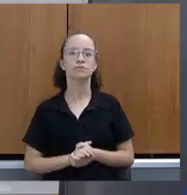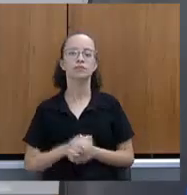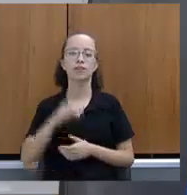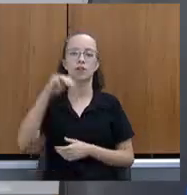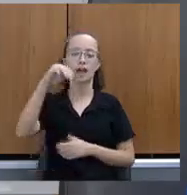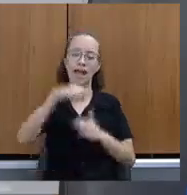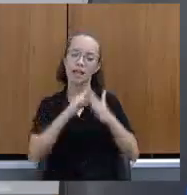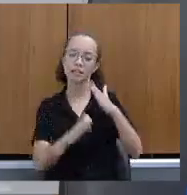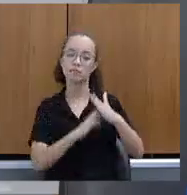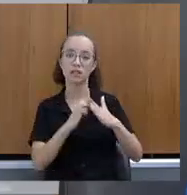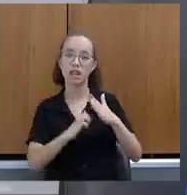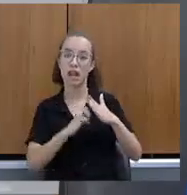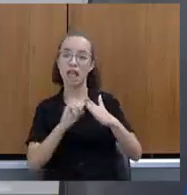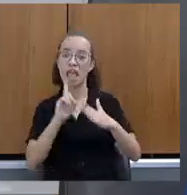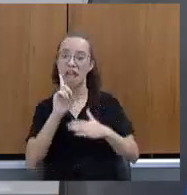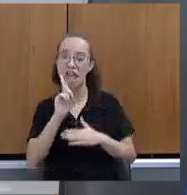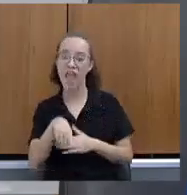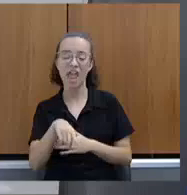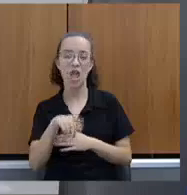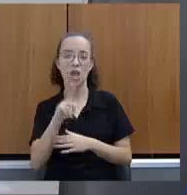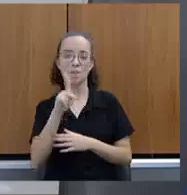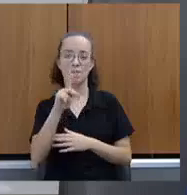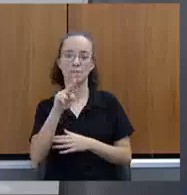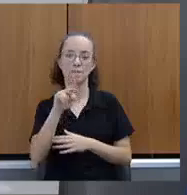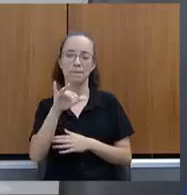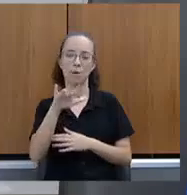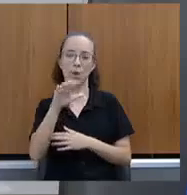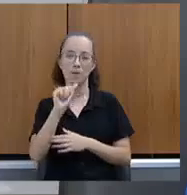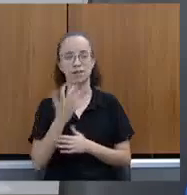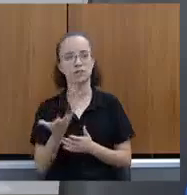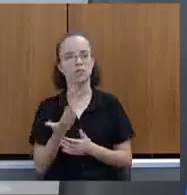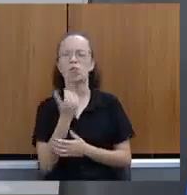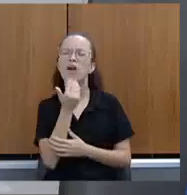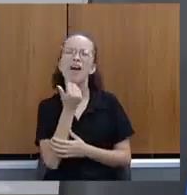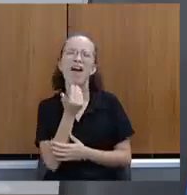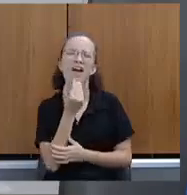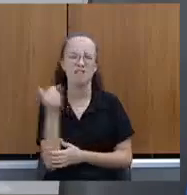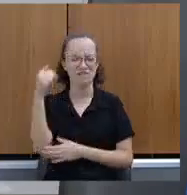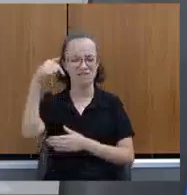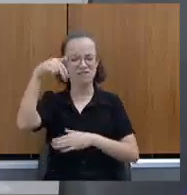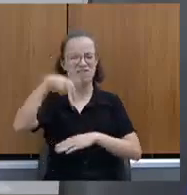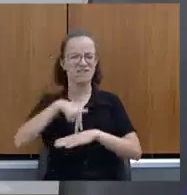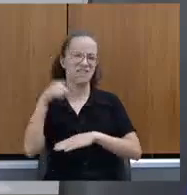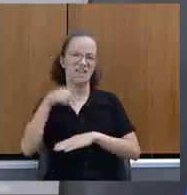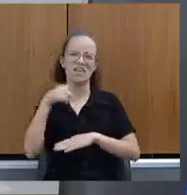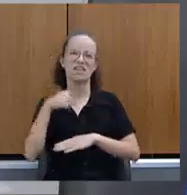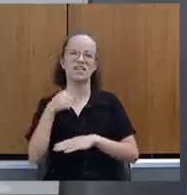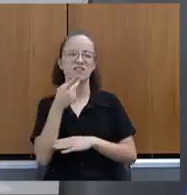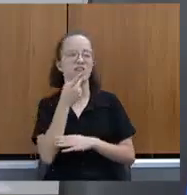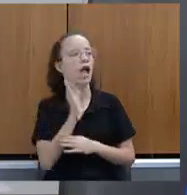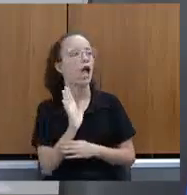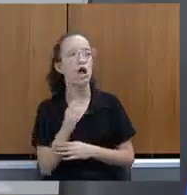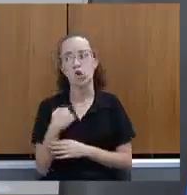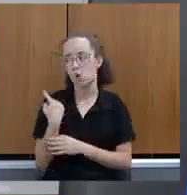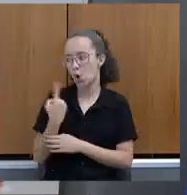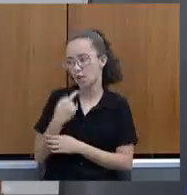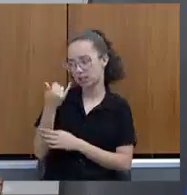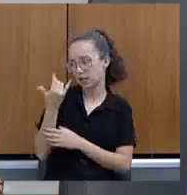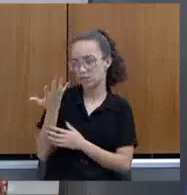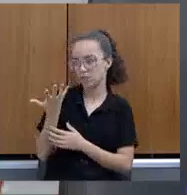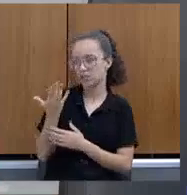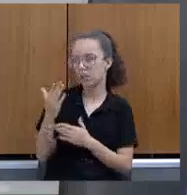Serra do Curral utilidade pública então não adianta vir aqui fazer a discussão que hoje vocês estão impedidos de proteger porque